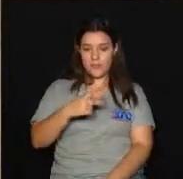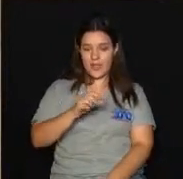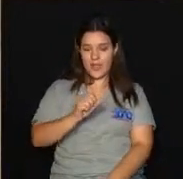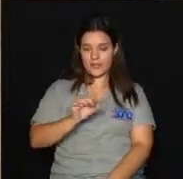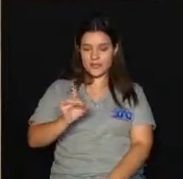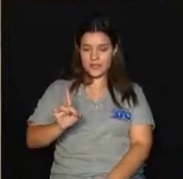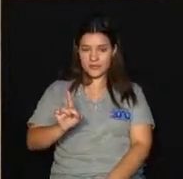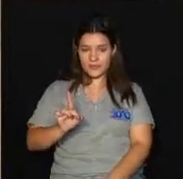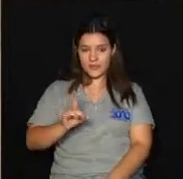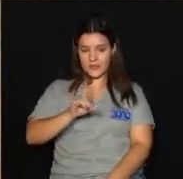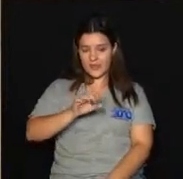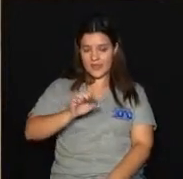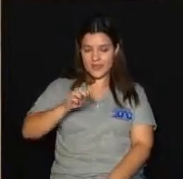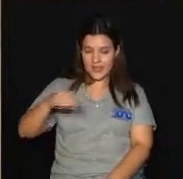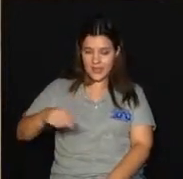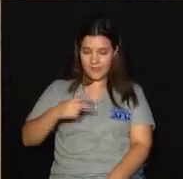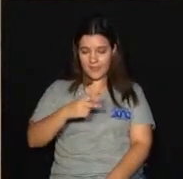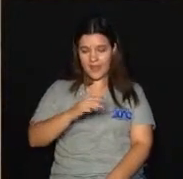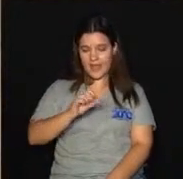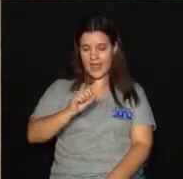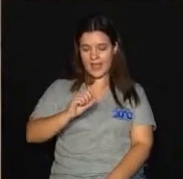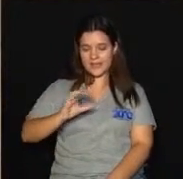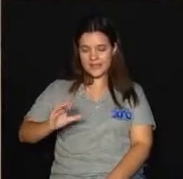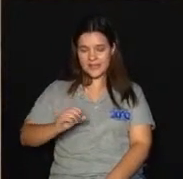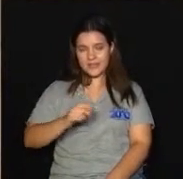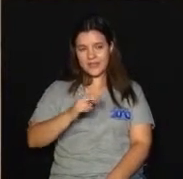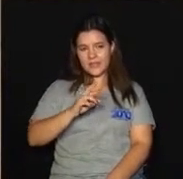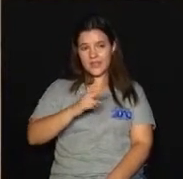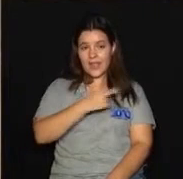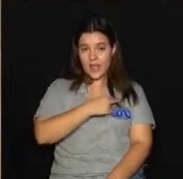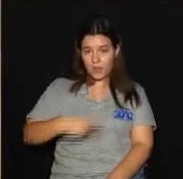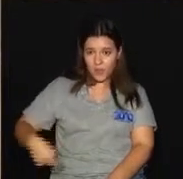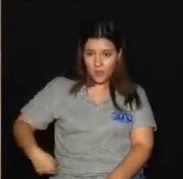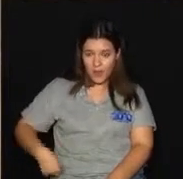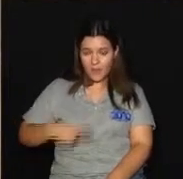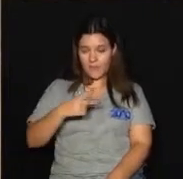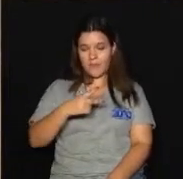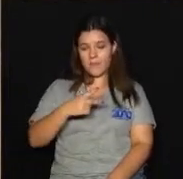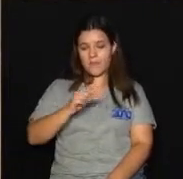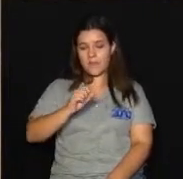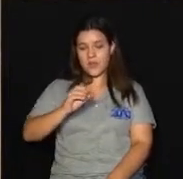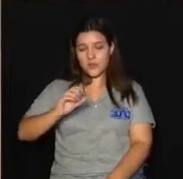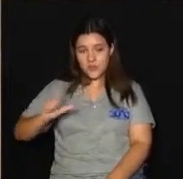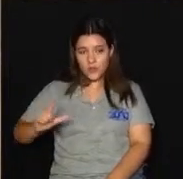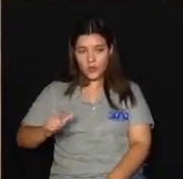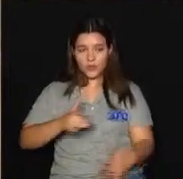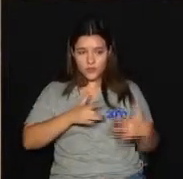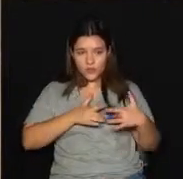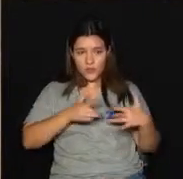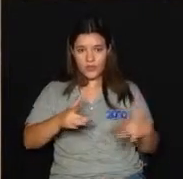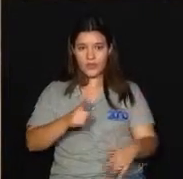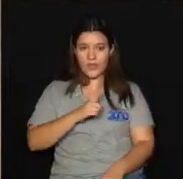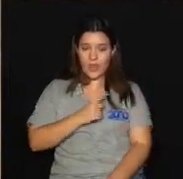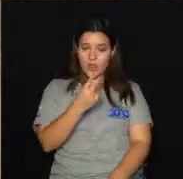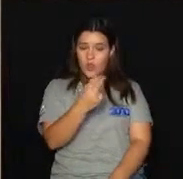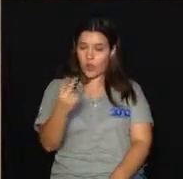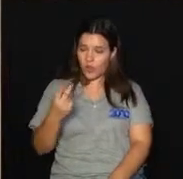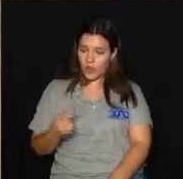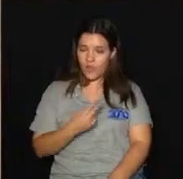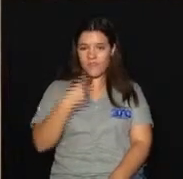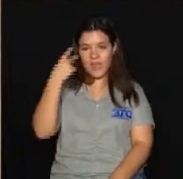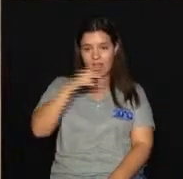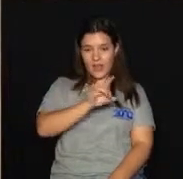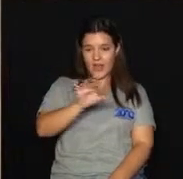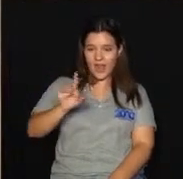PSD, DEM, PSC, Republicanos, PSOL e Solidariedade, com 2 cada um. E aí,